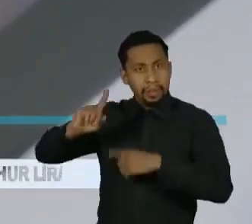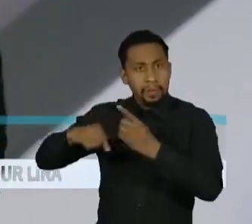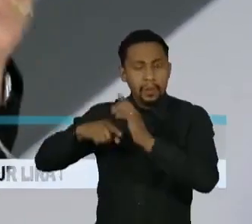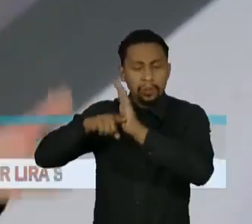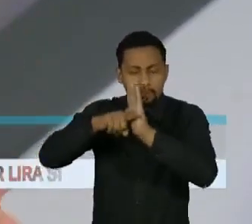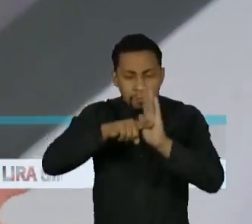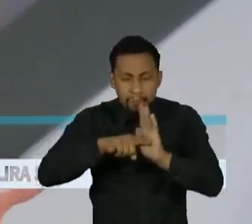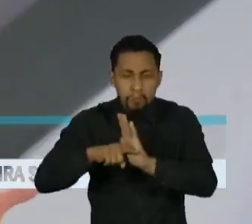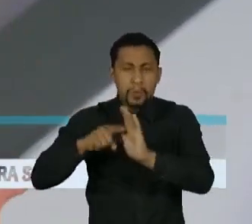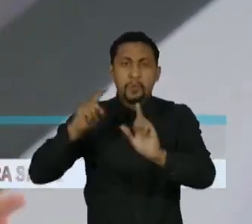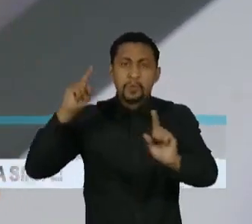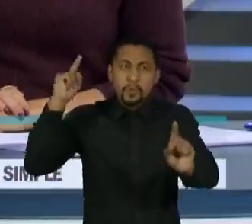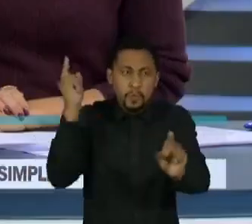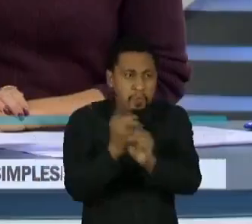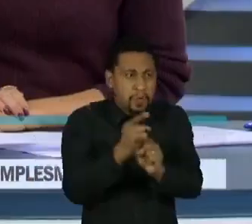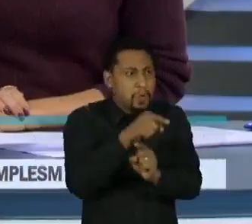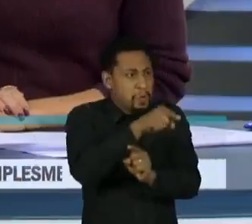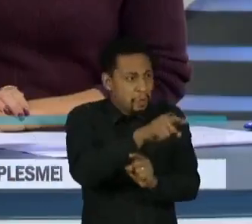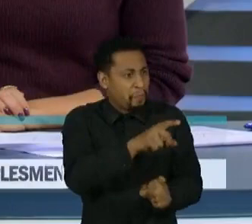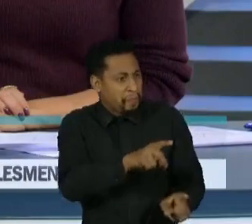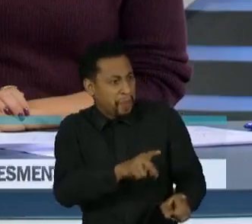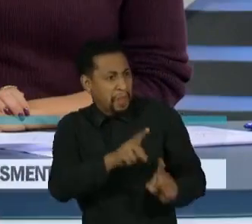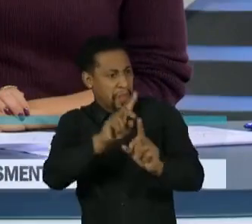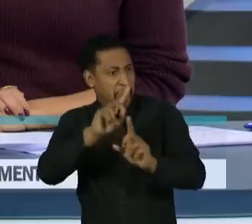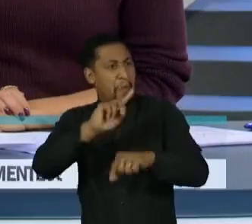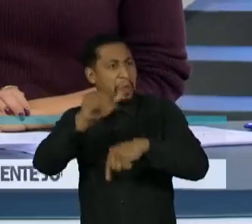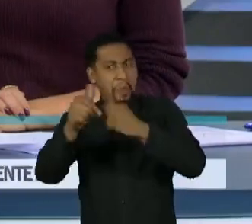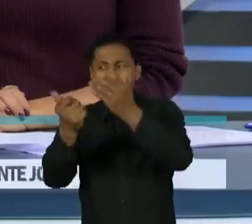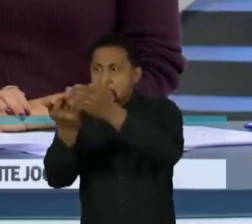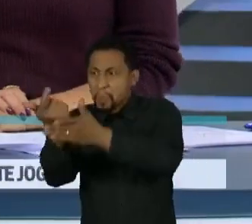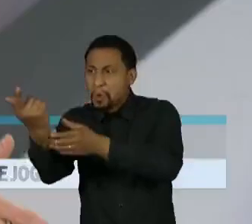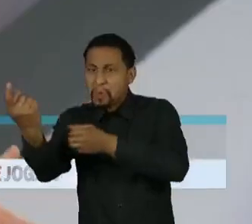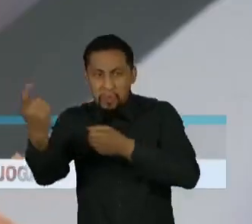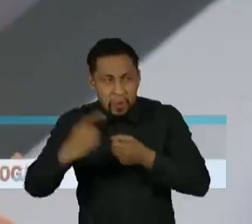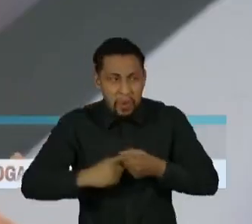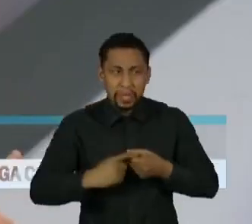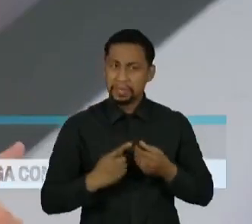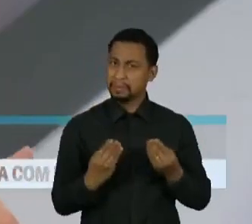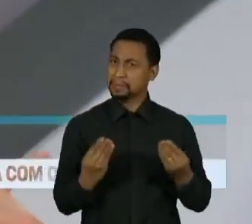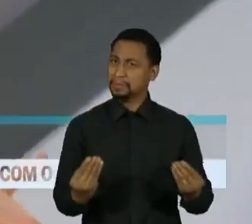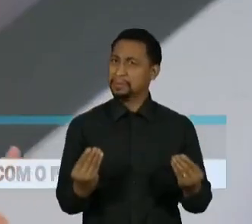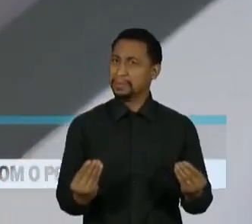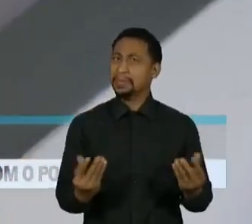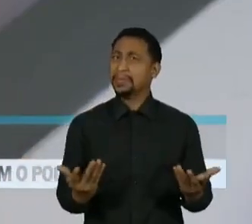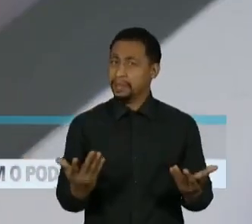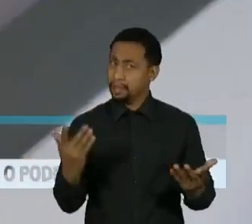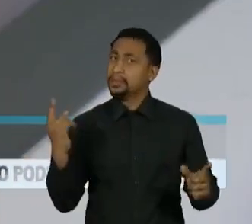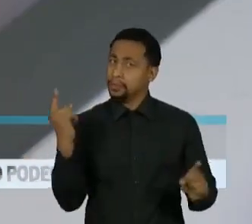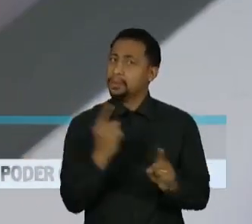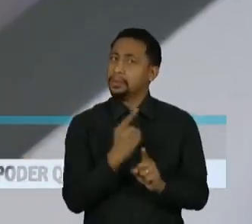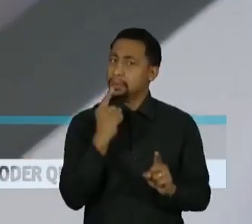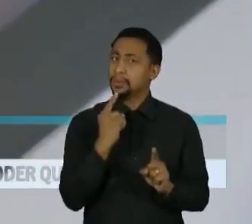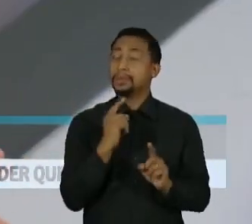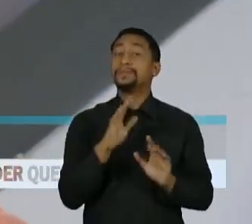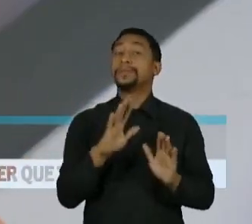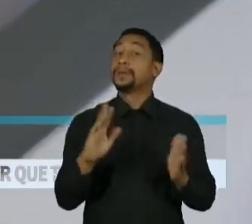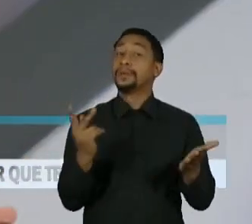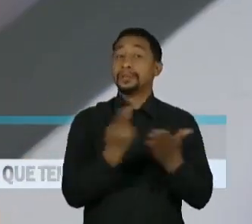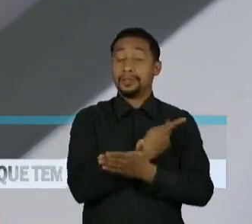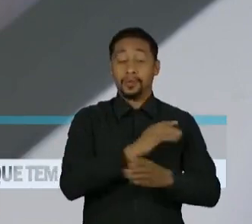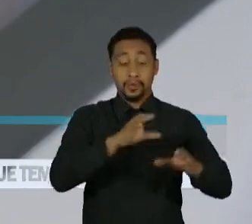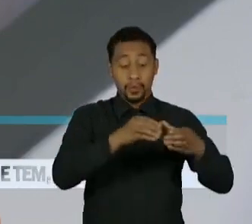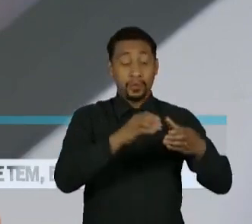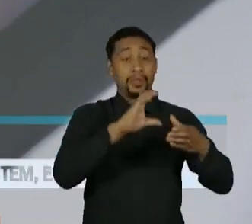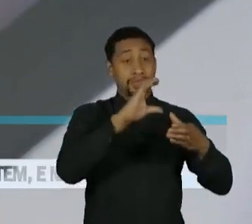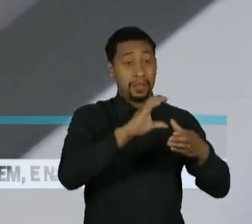para recomprar as joias outra coisa é por exemplo essa iniciativa da cpmi